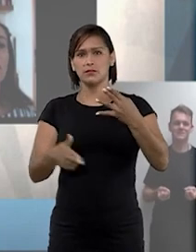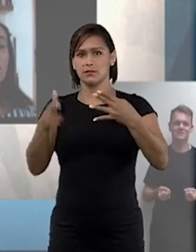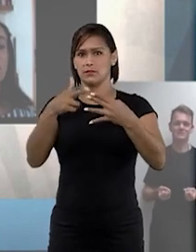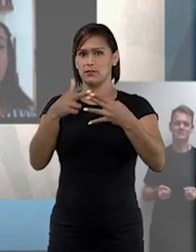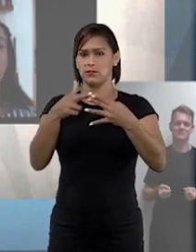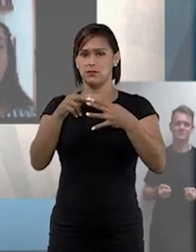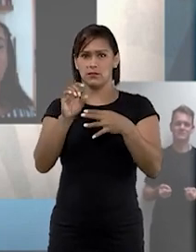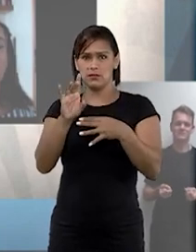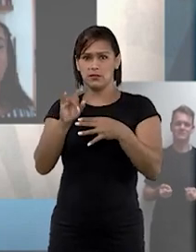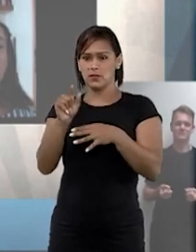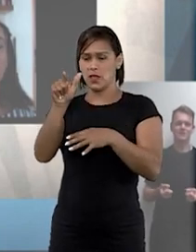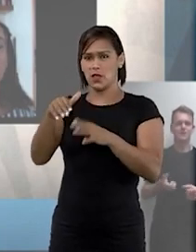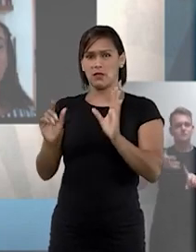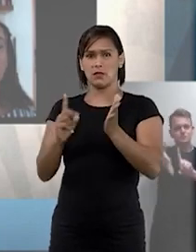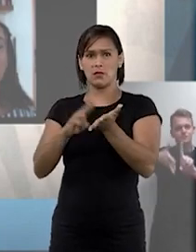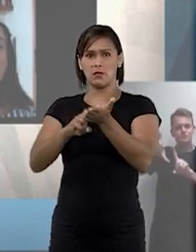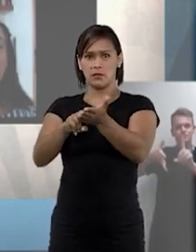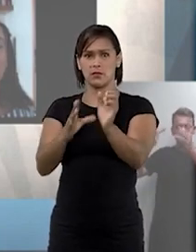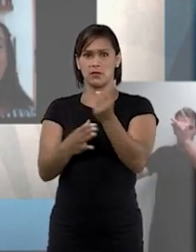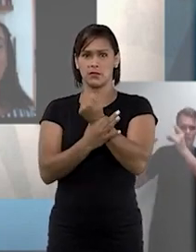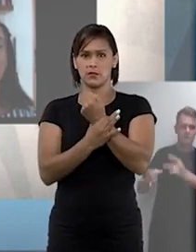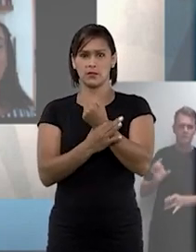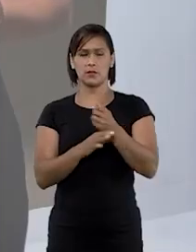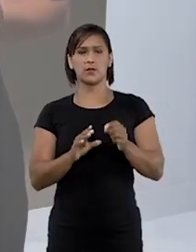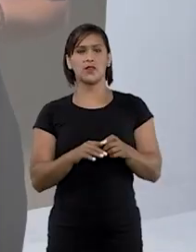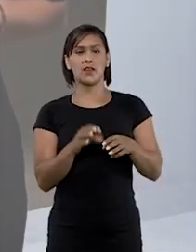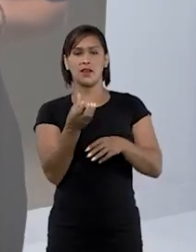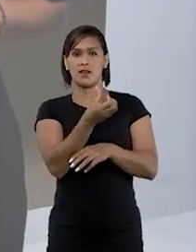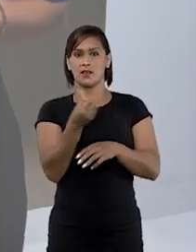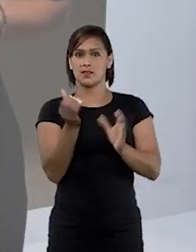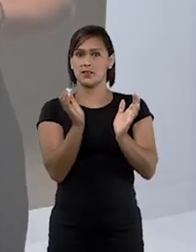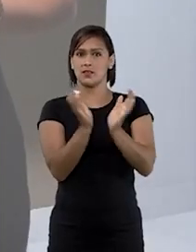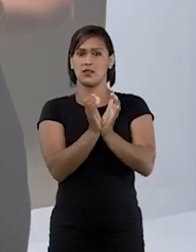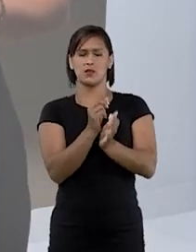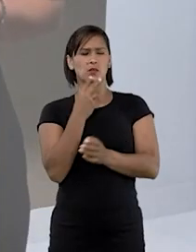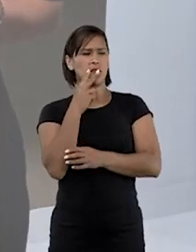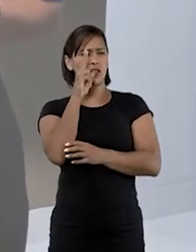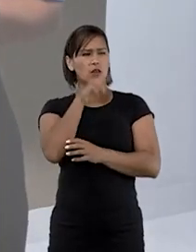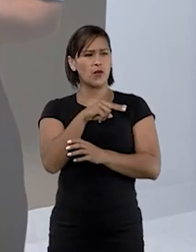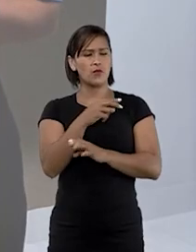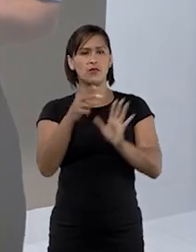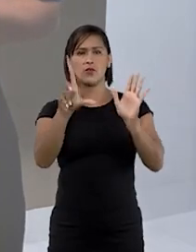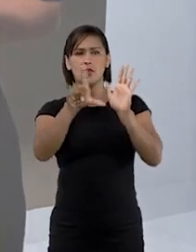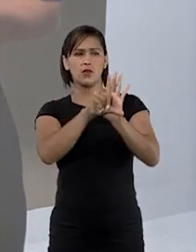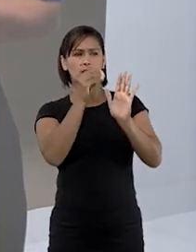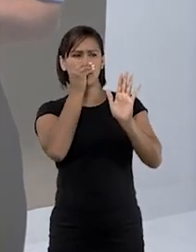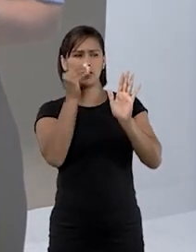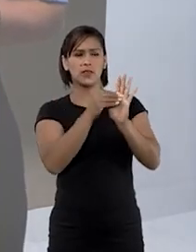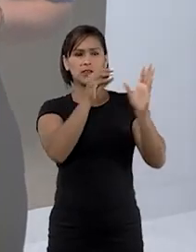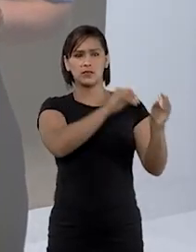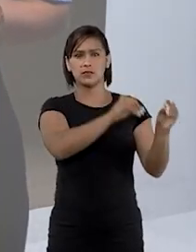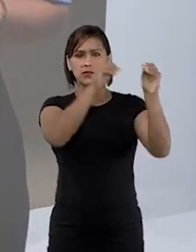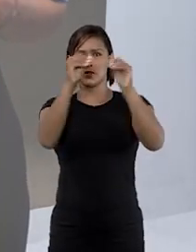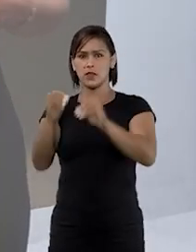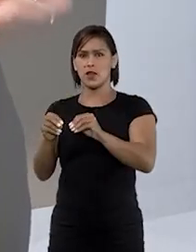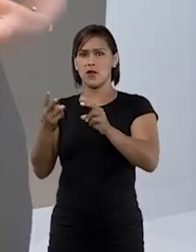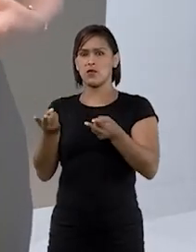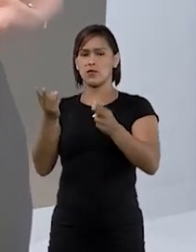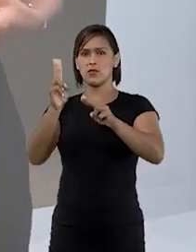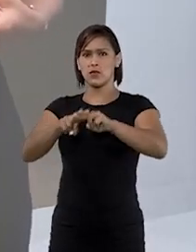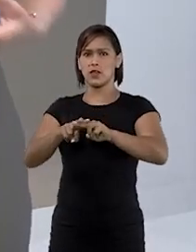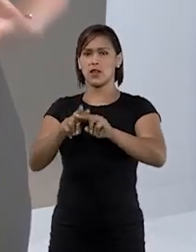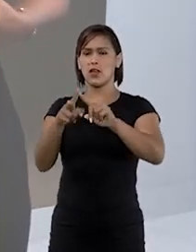provimento ao recurso ordinário em mandado de segurança a sexta turma não viu e legalidade na transferência de